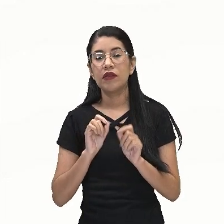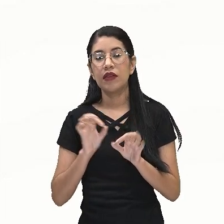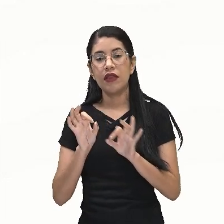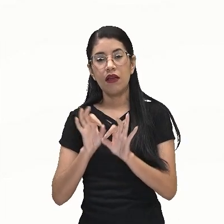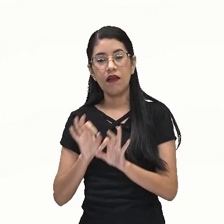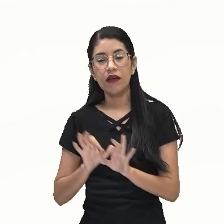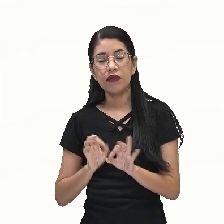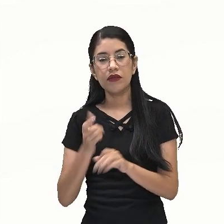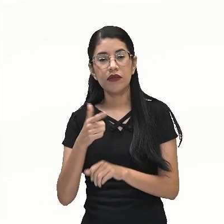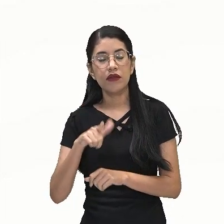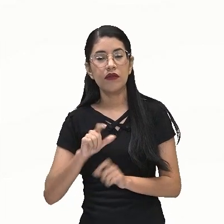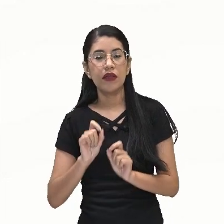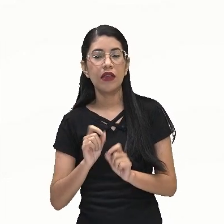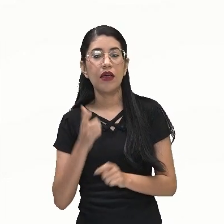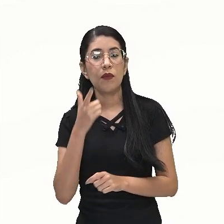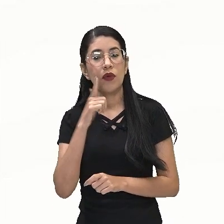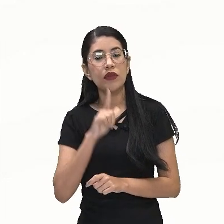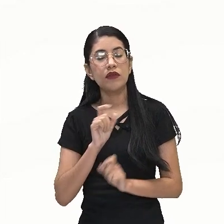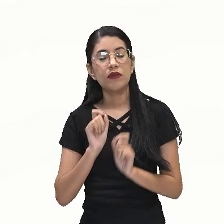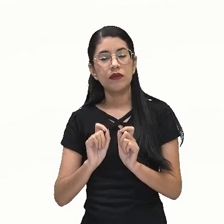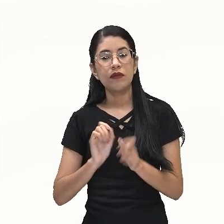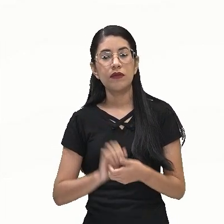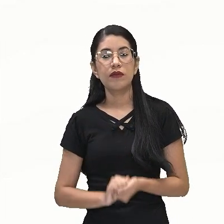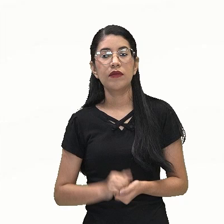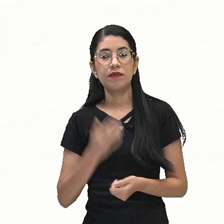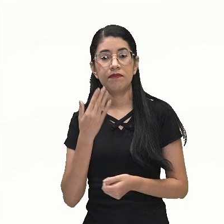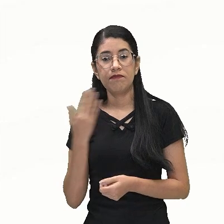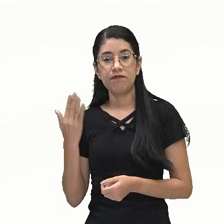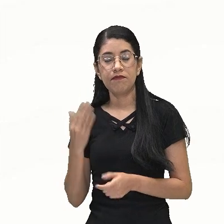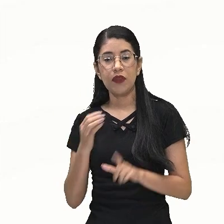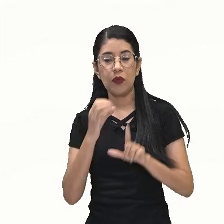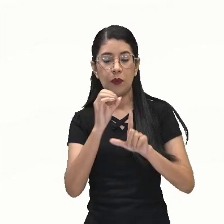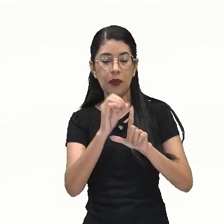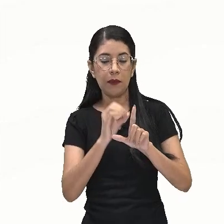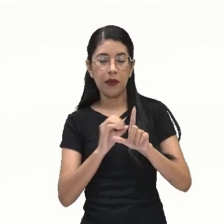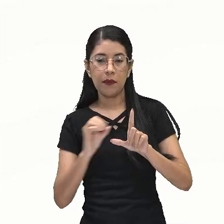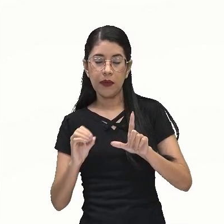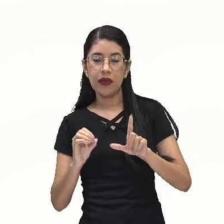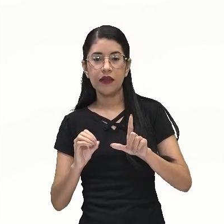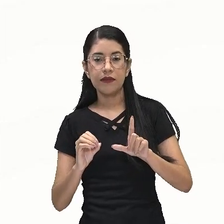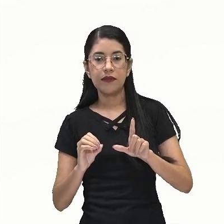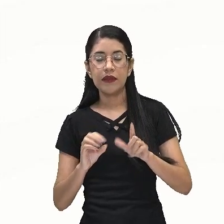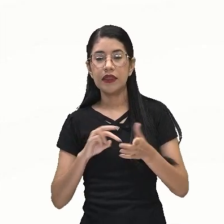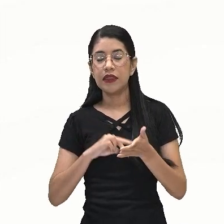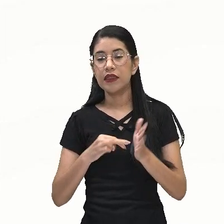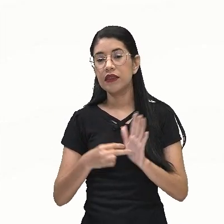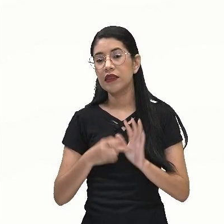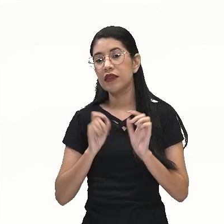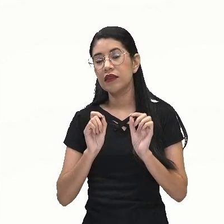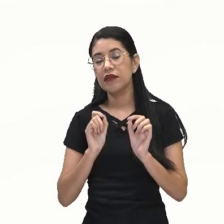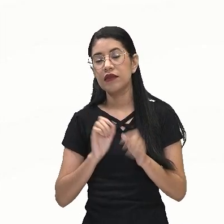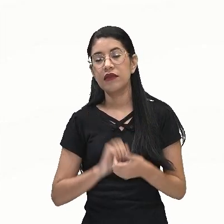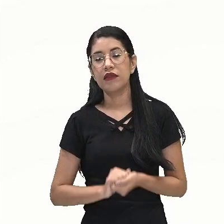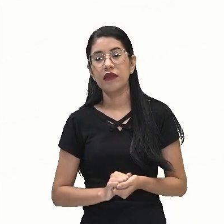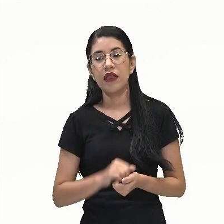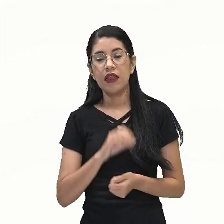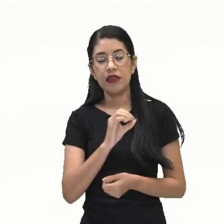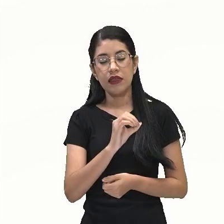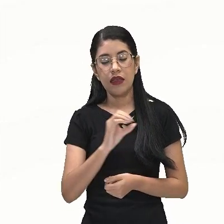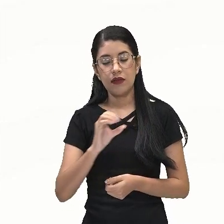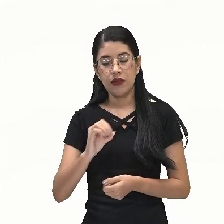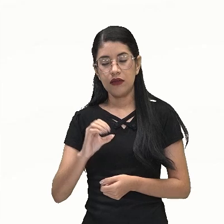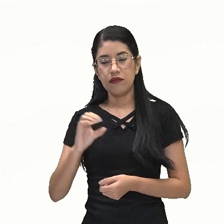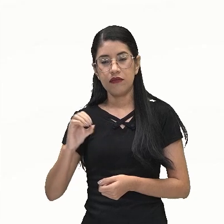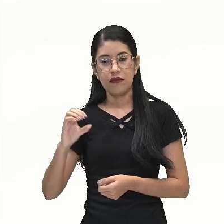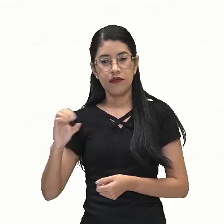exatamente conseguir isso aqui, ó. Se eu conseguir isso aqui, o que é que significa? Aqui eu tenho, ó, 0, 0.